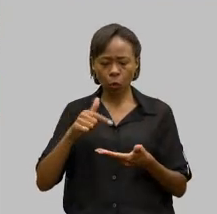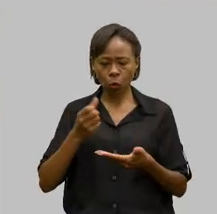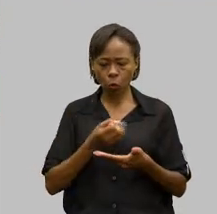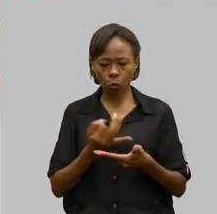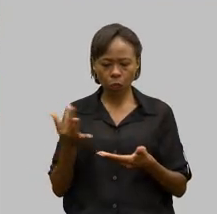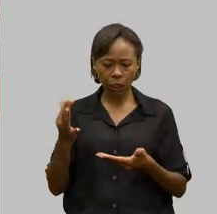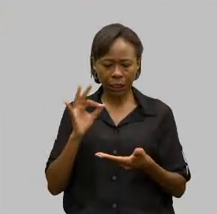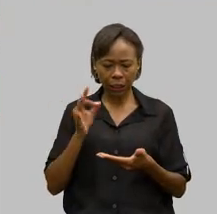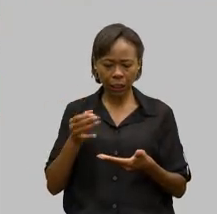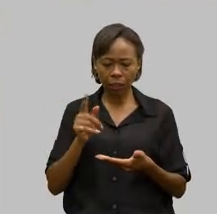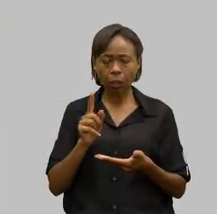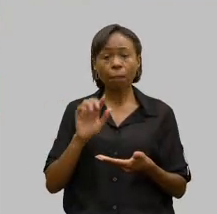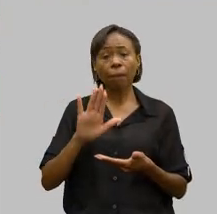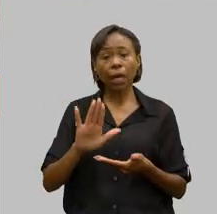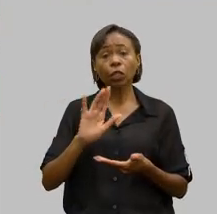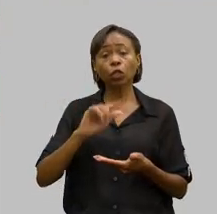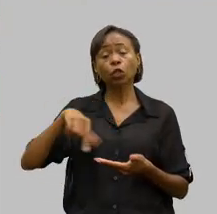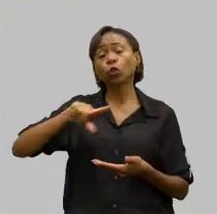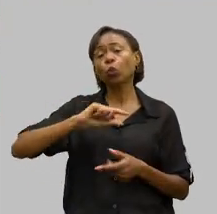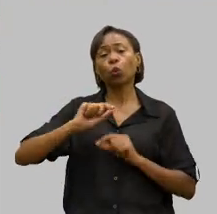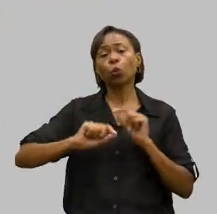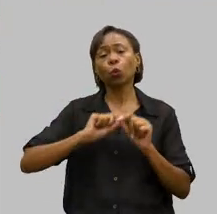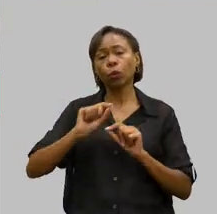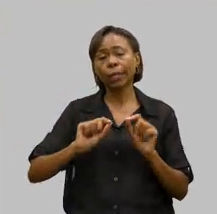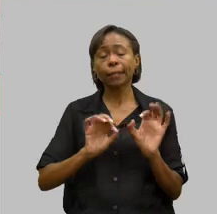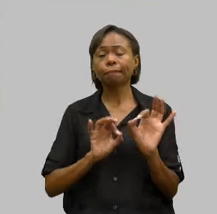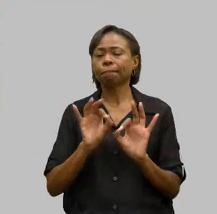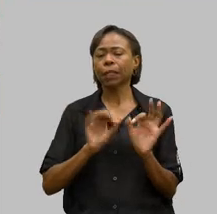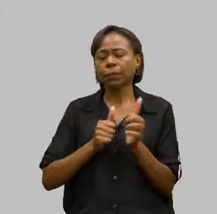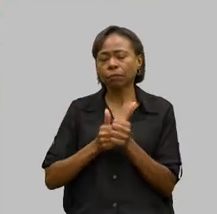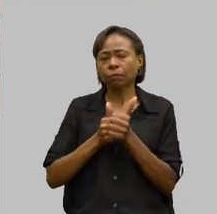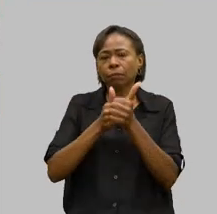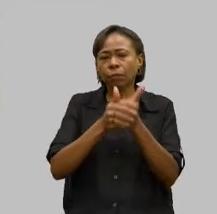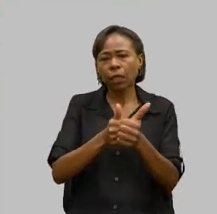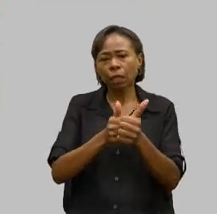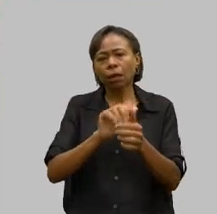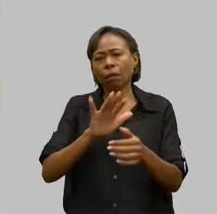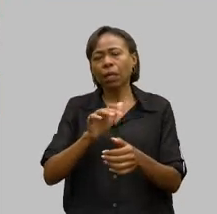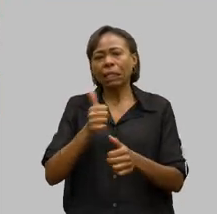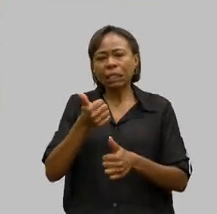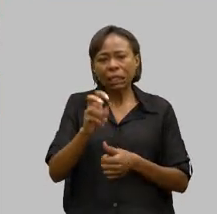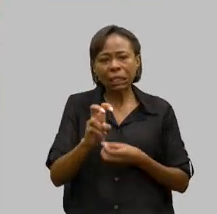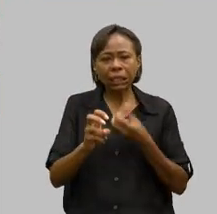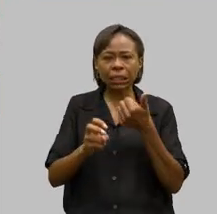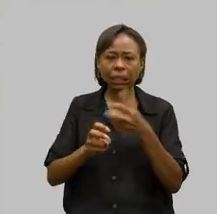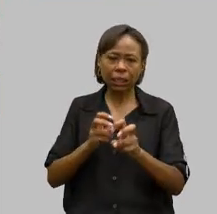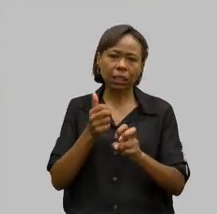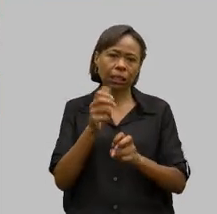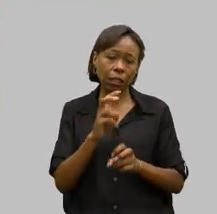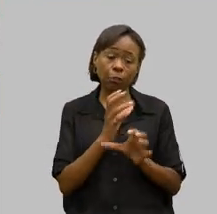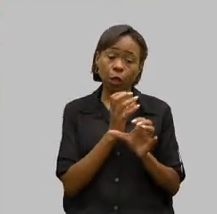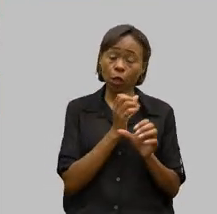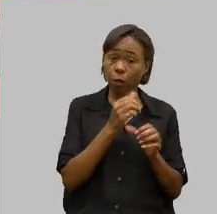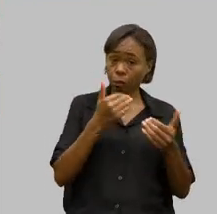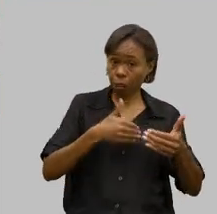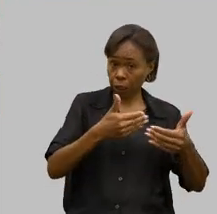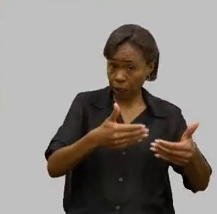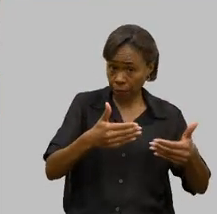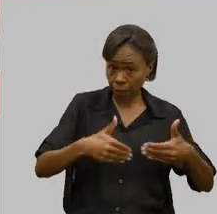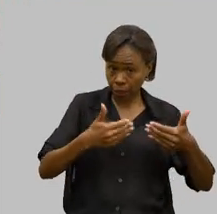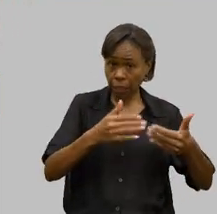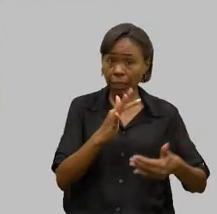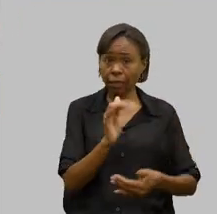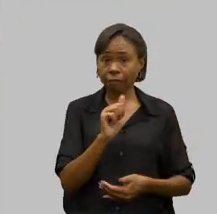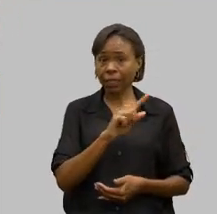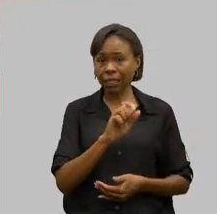nós estamos fazendo a quitação e tem um plano, a gente é acompanhado quinzenalmente pela Fazenda e pelo planejamento. Se eu não me engano, o nosso